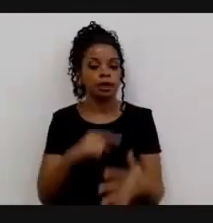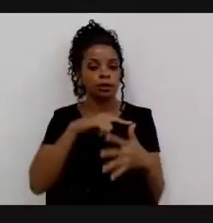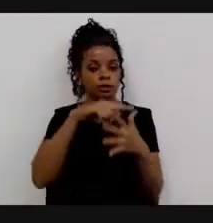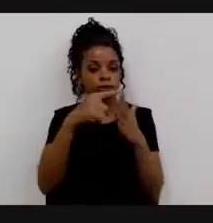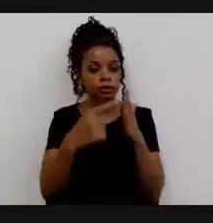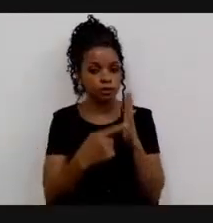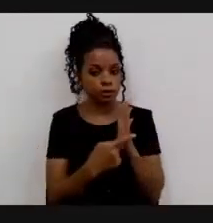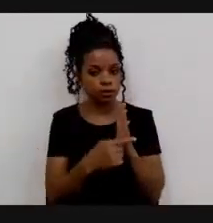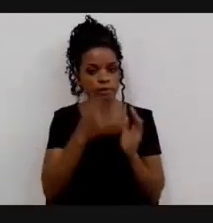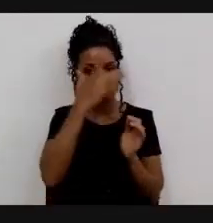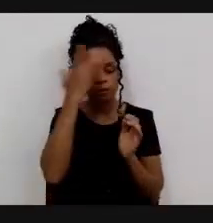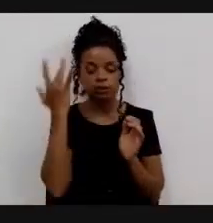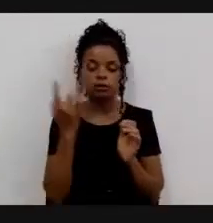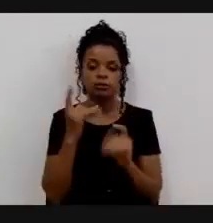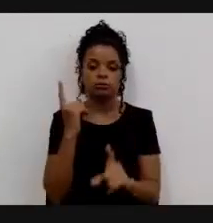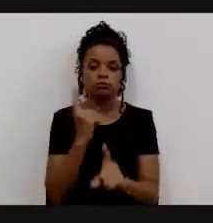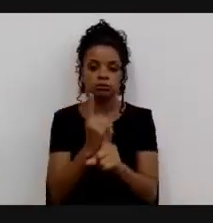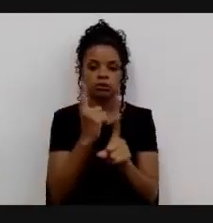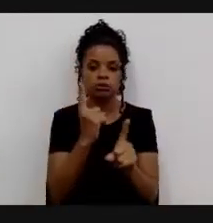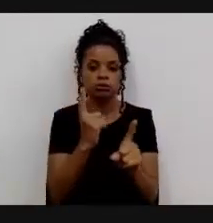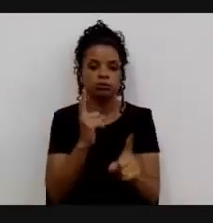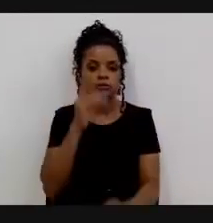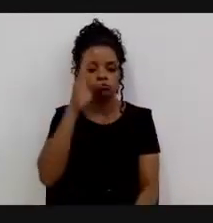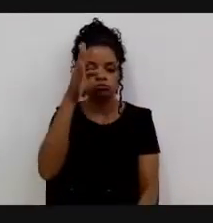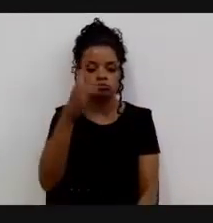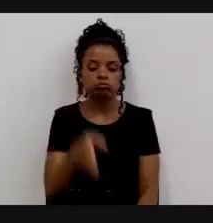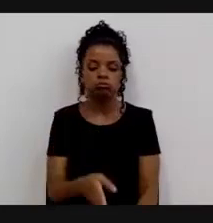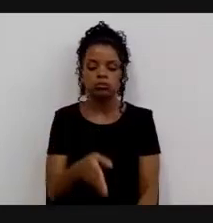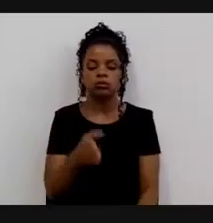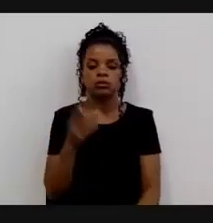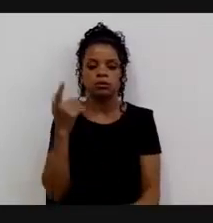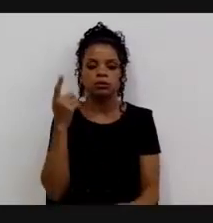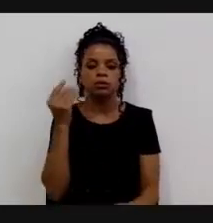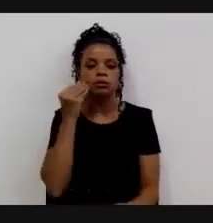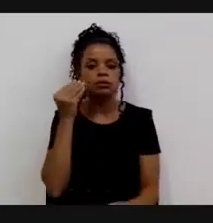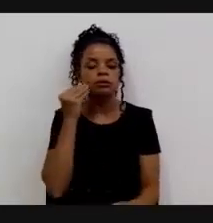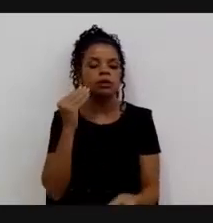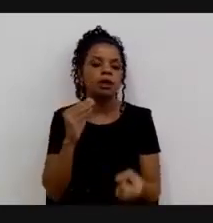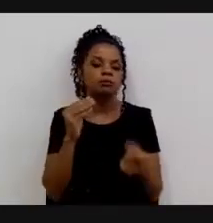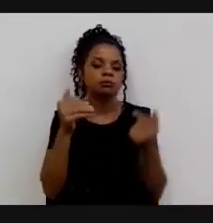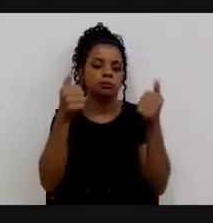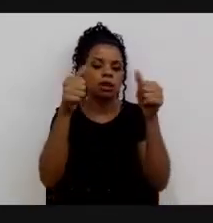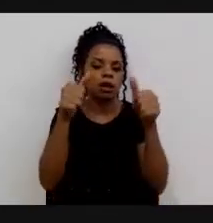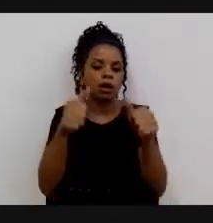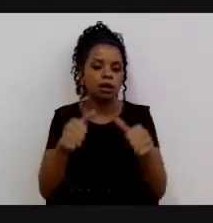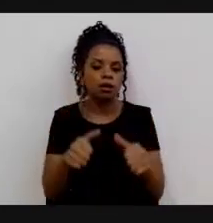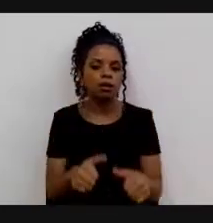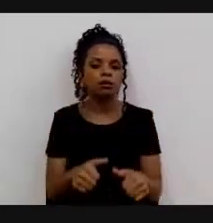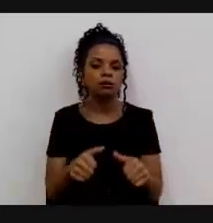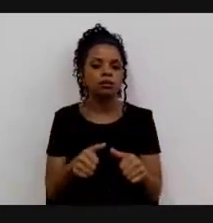nos reunimos para fazer essa análise de dados e, através da análise de dados,